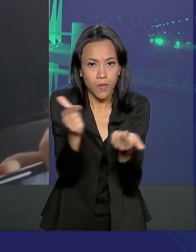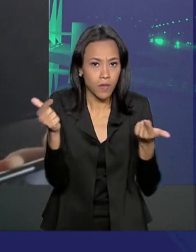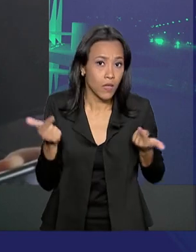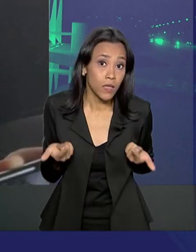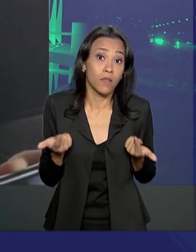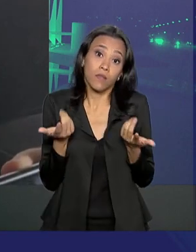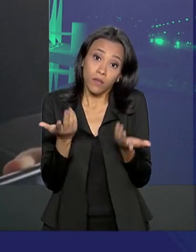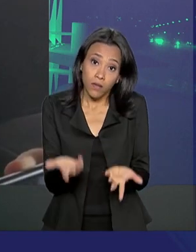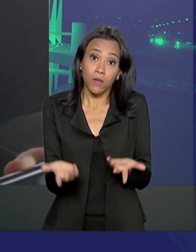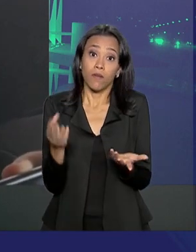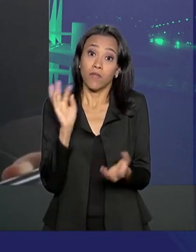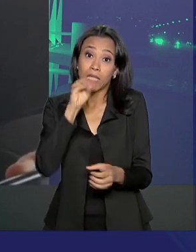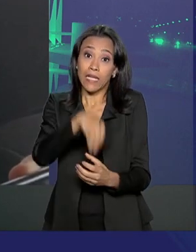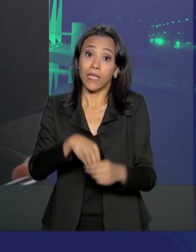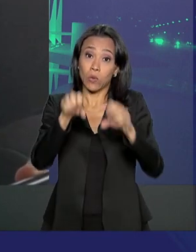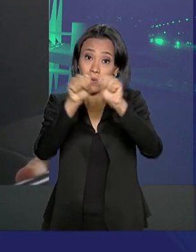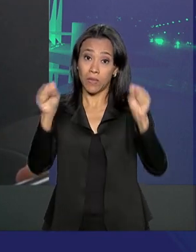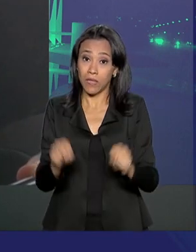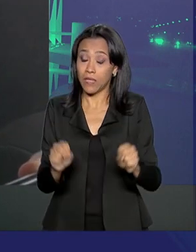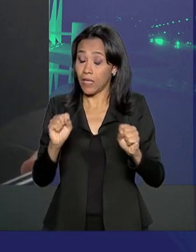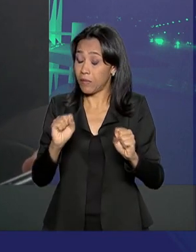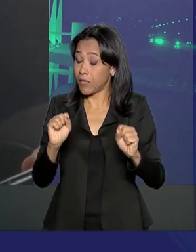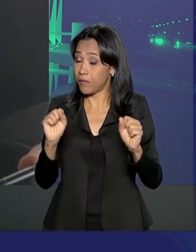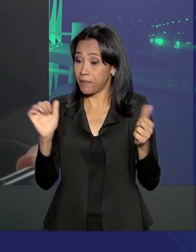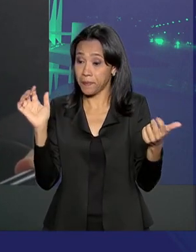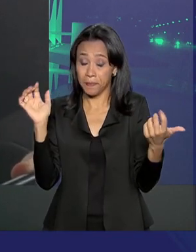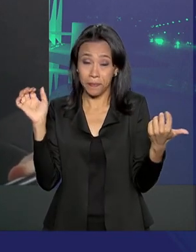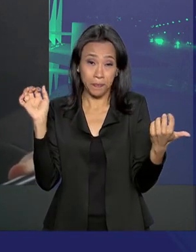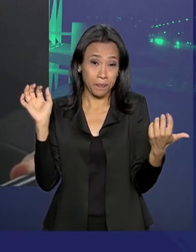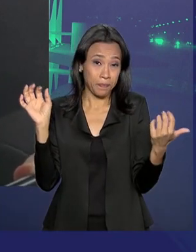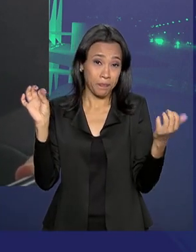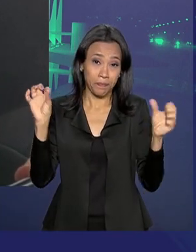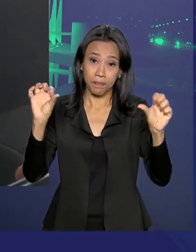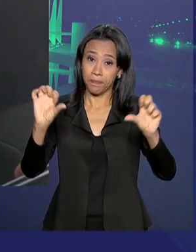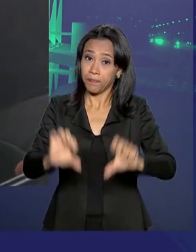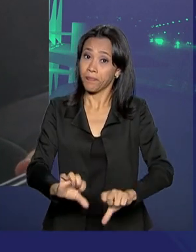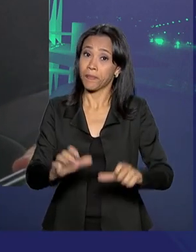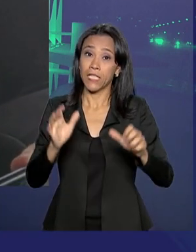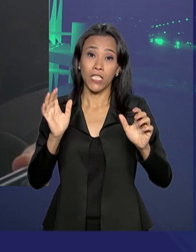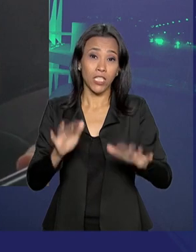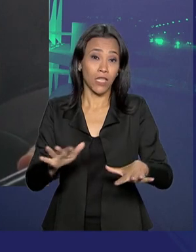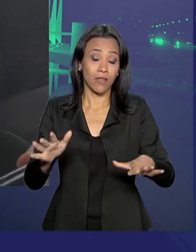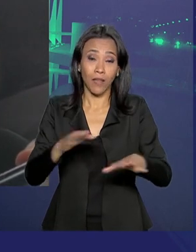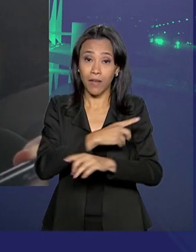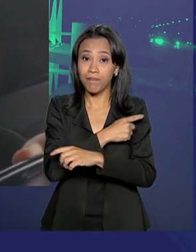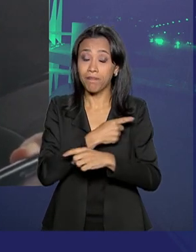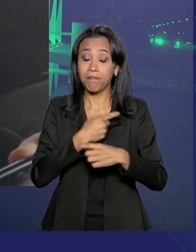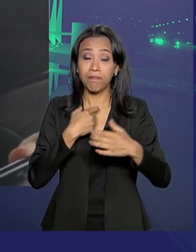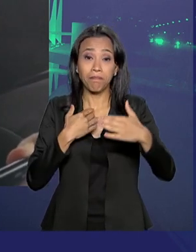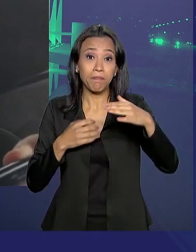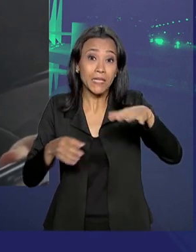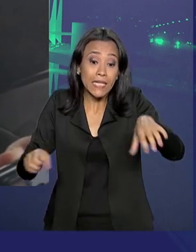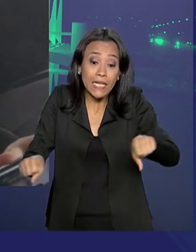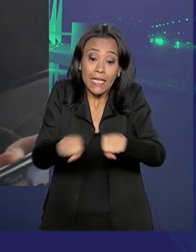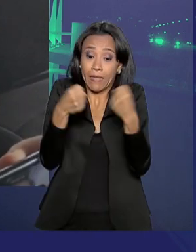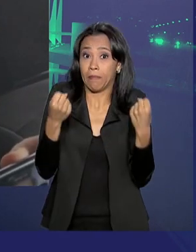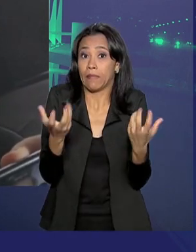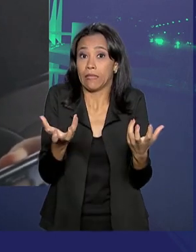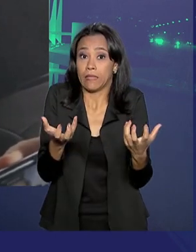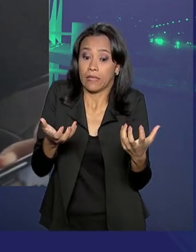então você tá no sistema terrível que ele já tá e saúde dentre os agride financeiramente já que brancas